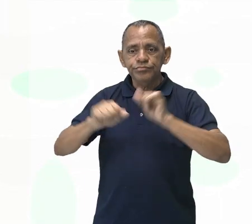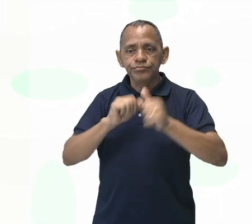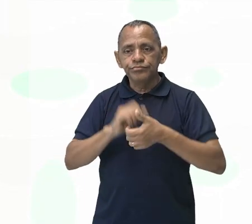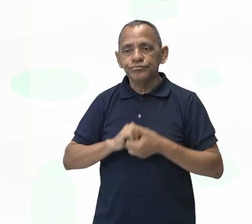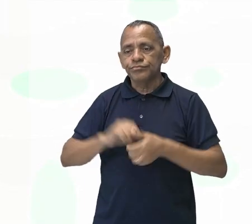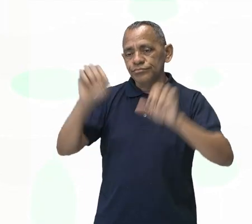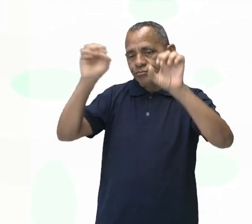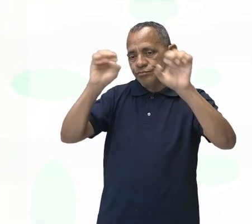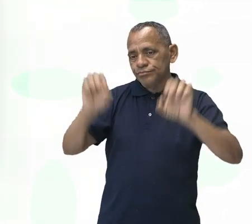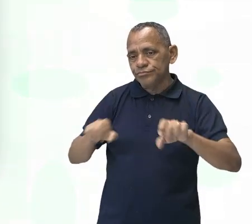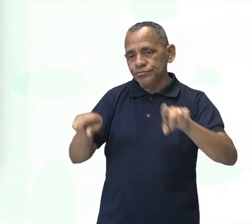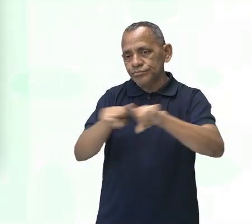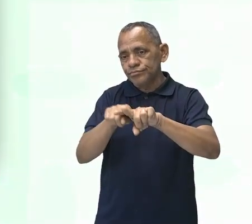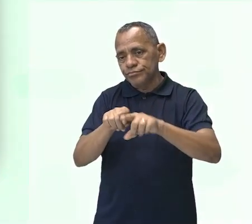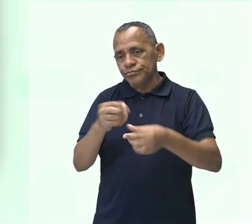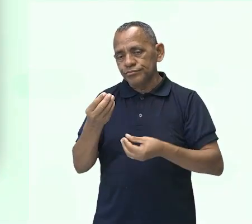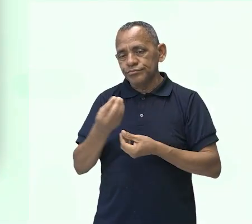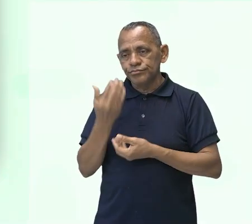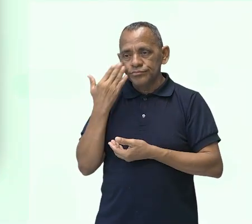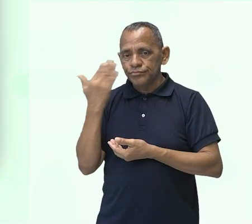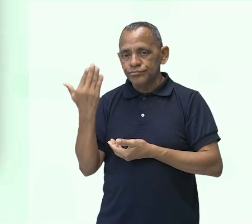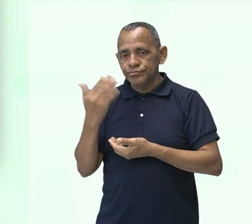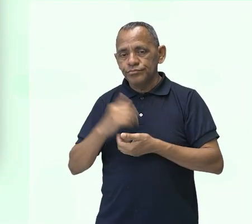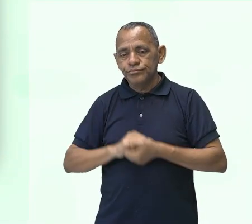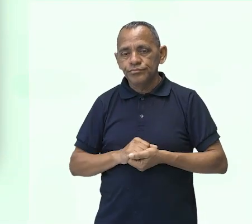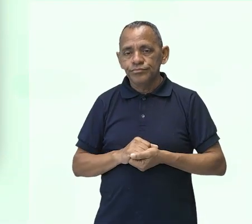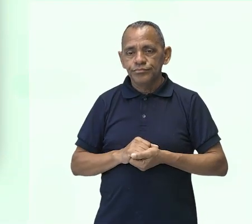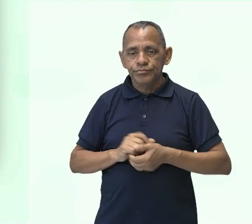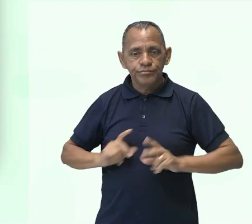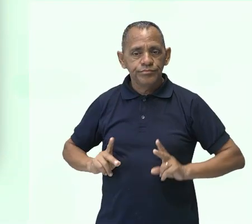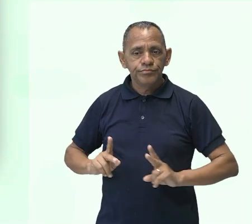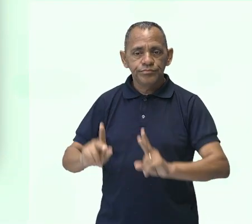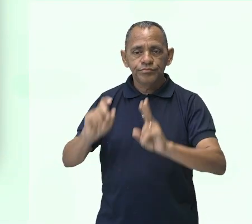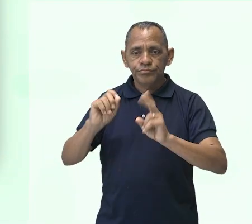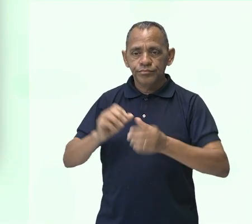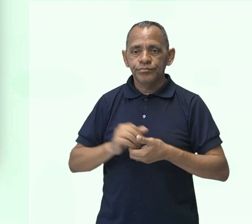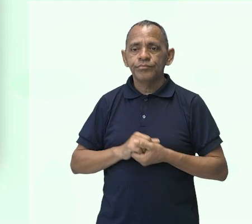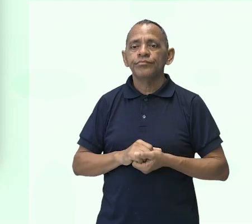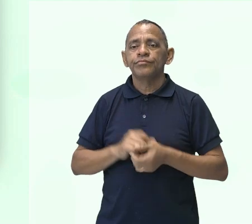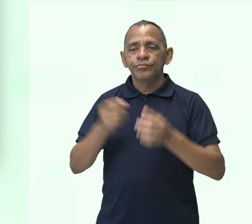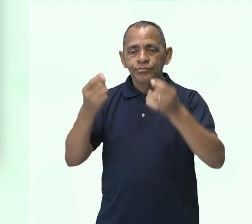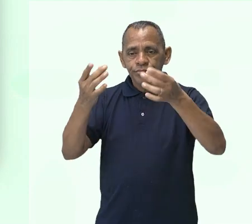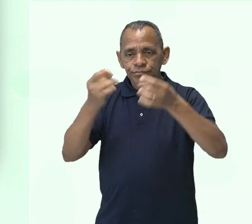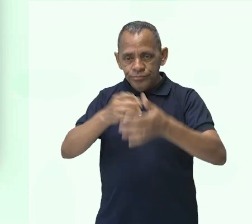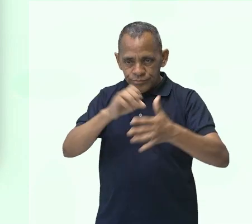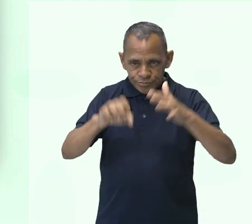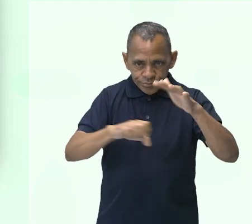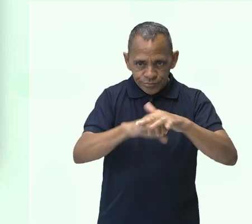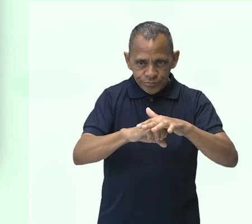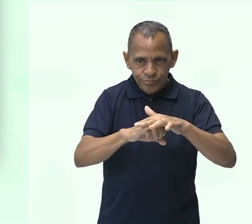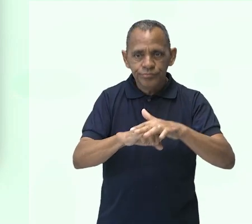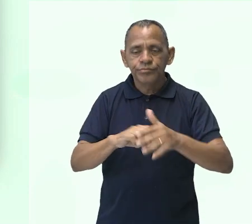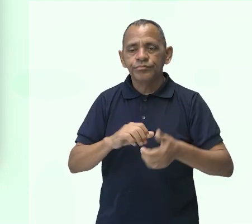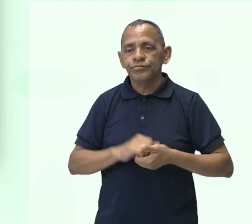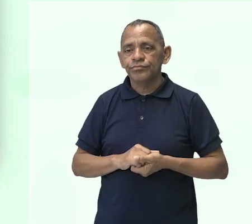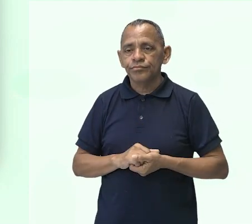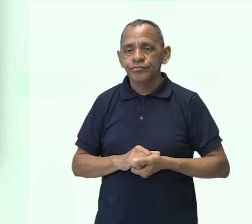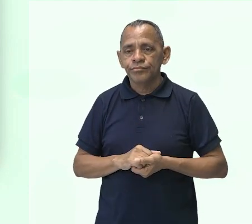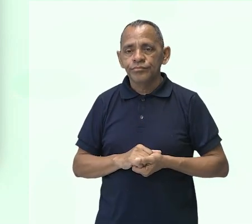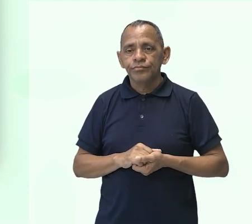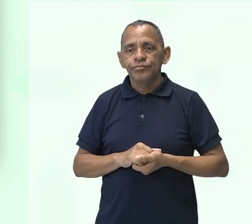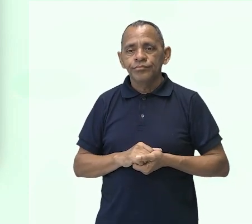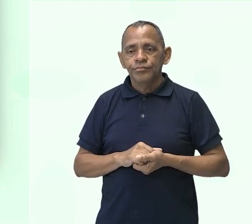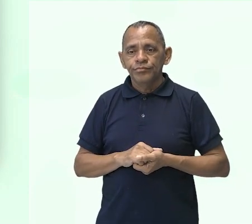nesse momento? Vamos observar aqui. Continuação das privatizações, ou seja, venda de